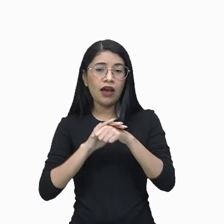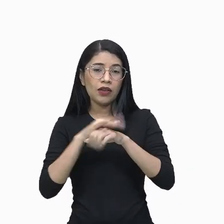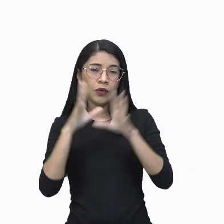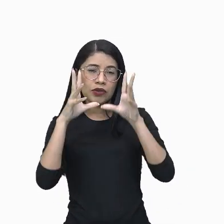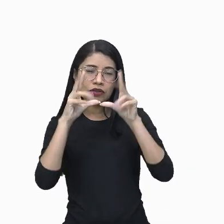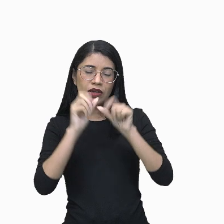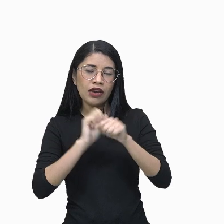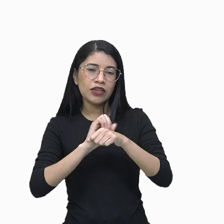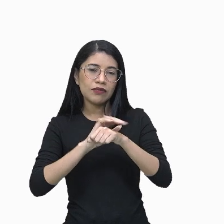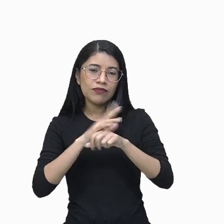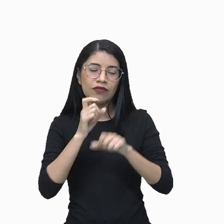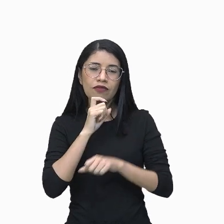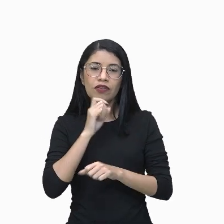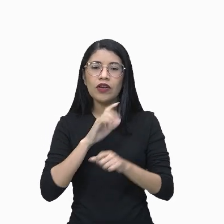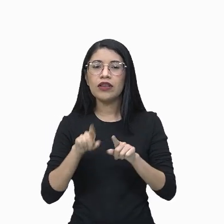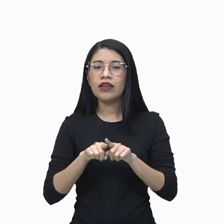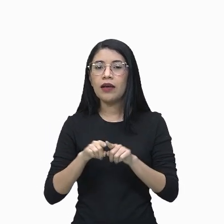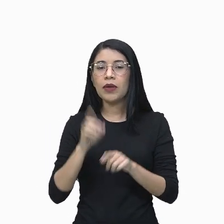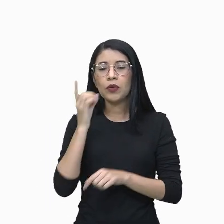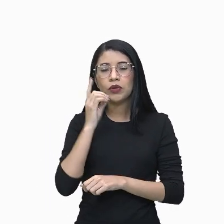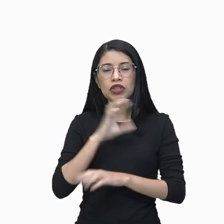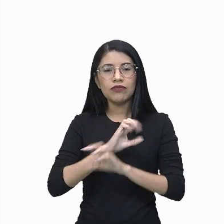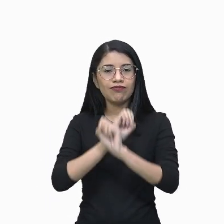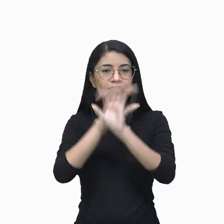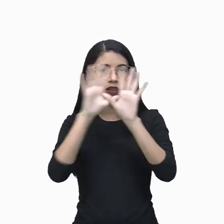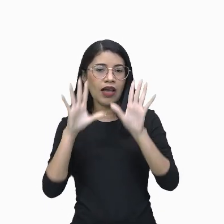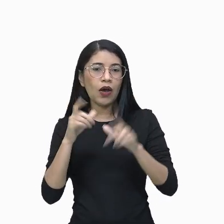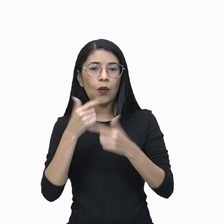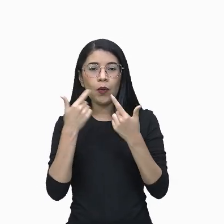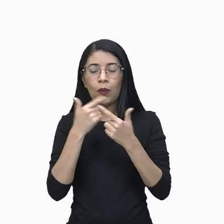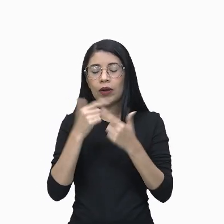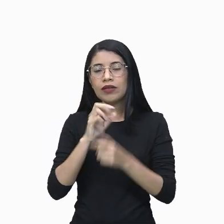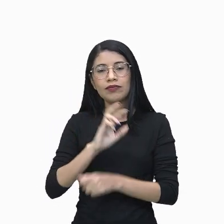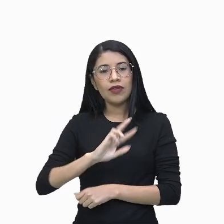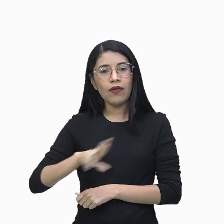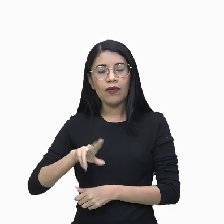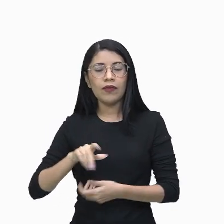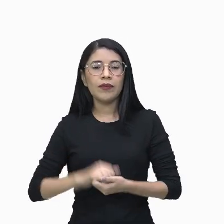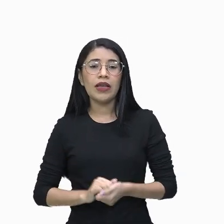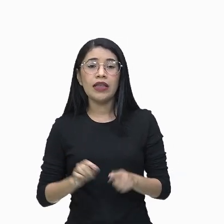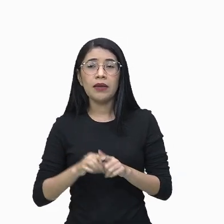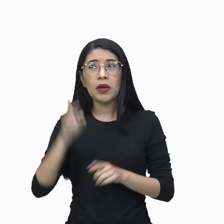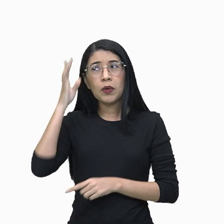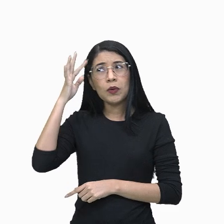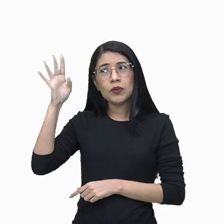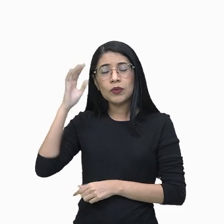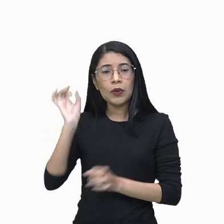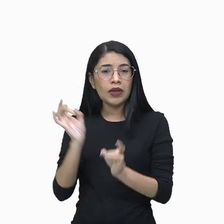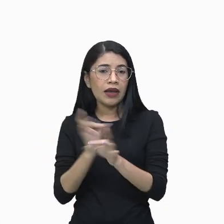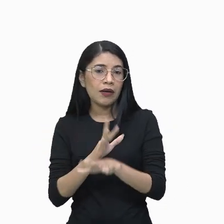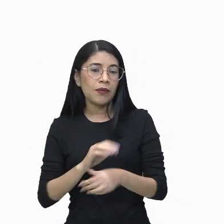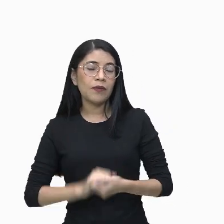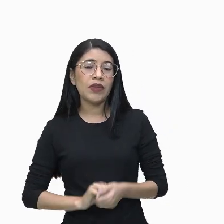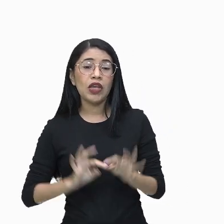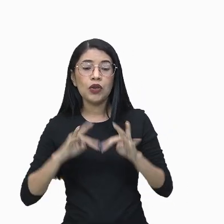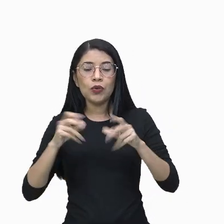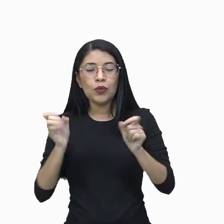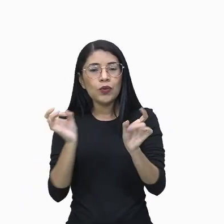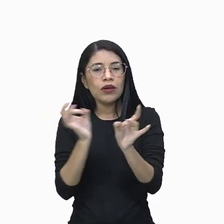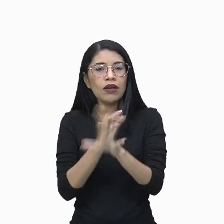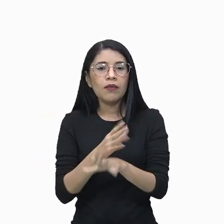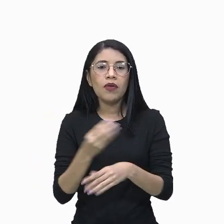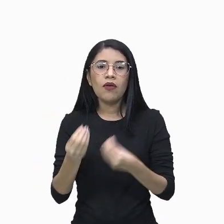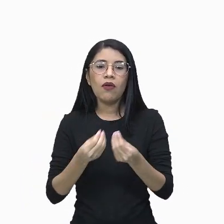não veio, o bonde não veio, o riso não veio a utopia. E tudo acabou, e